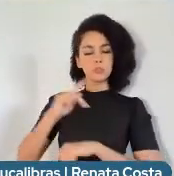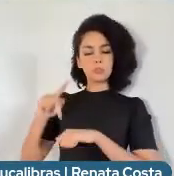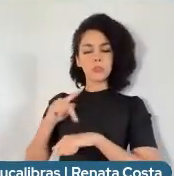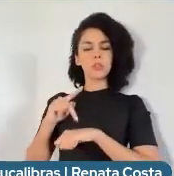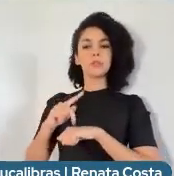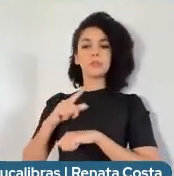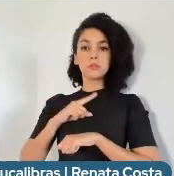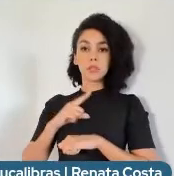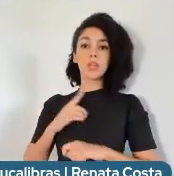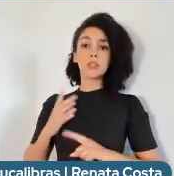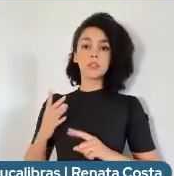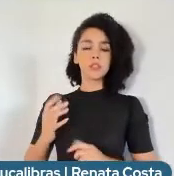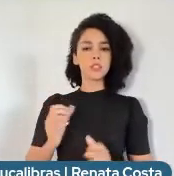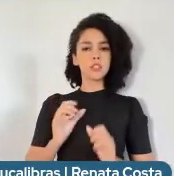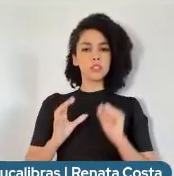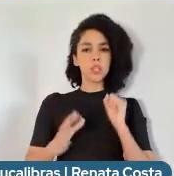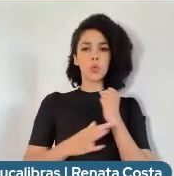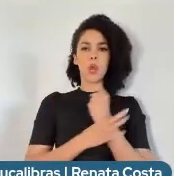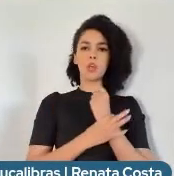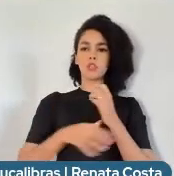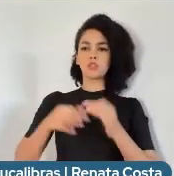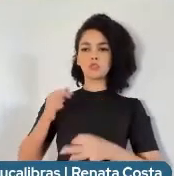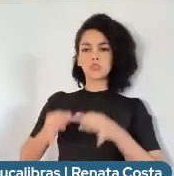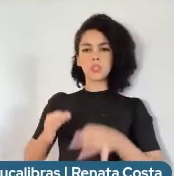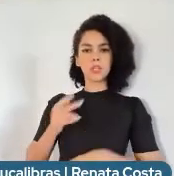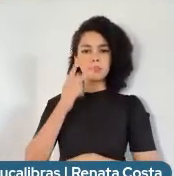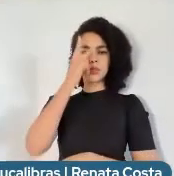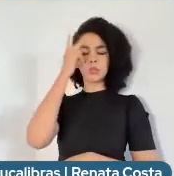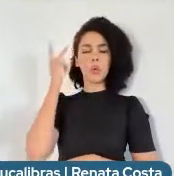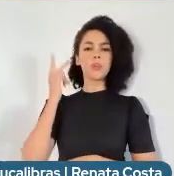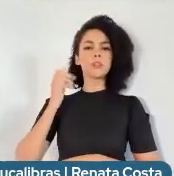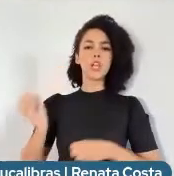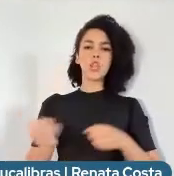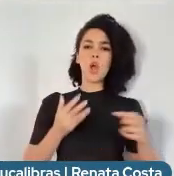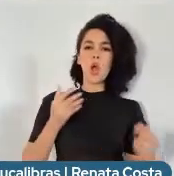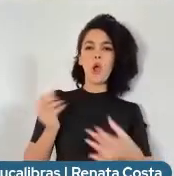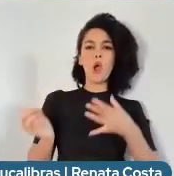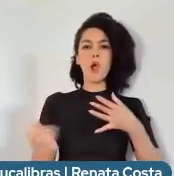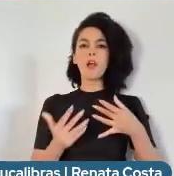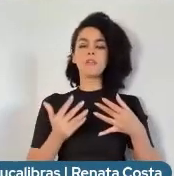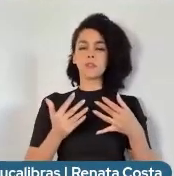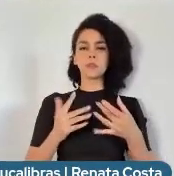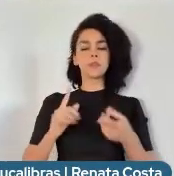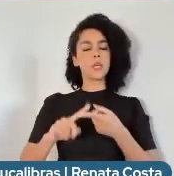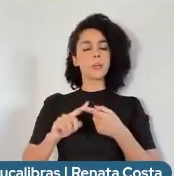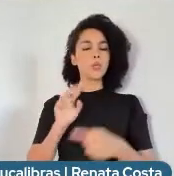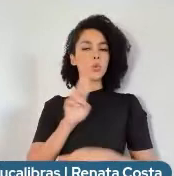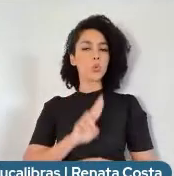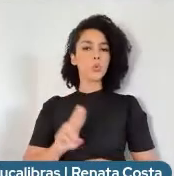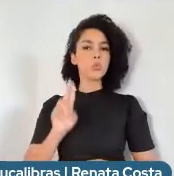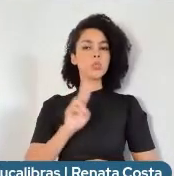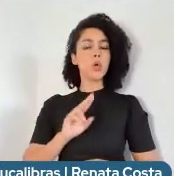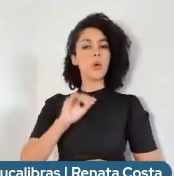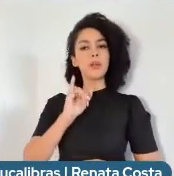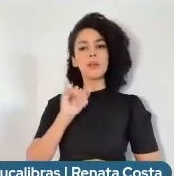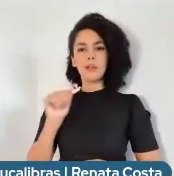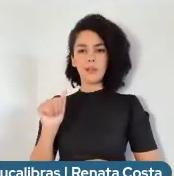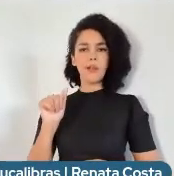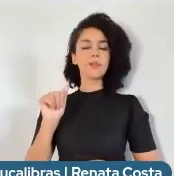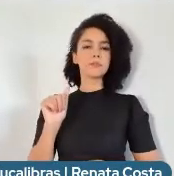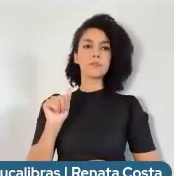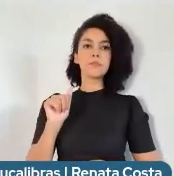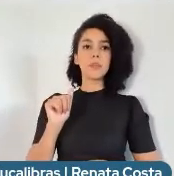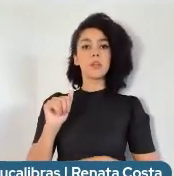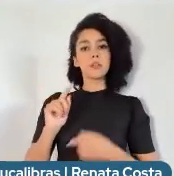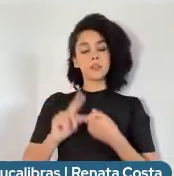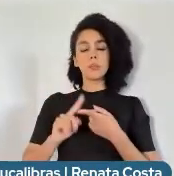trazer segurança jurídica para aqueles que inovam, para aqueles que usam também a inteligência artificial,